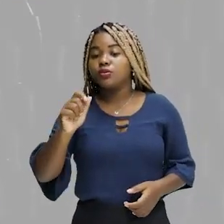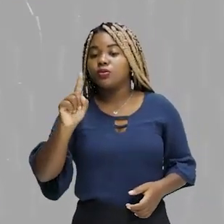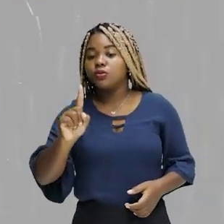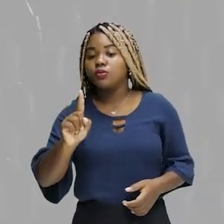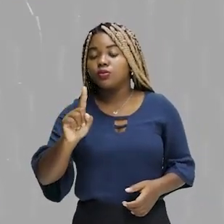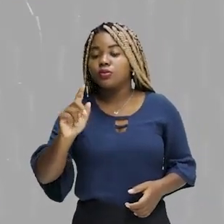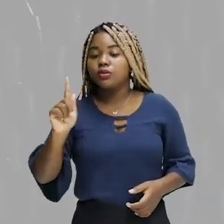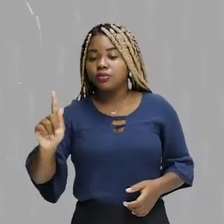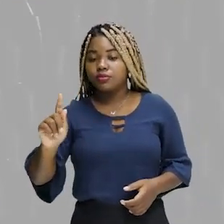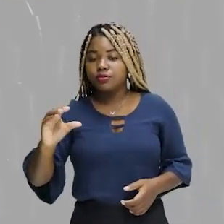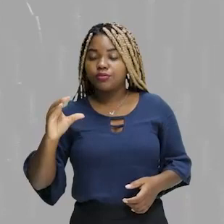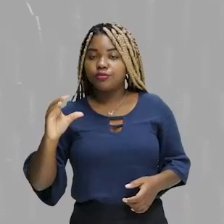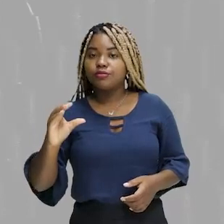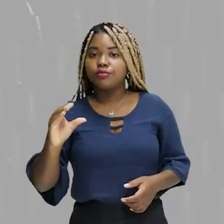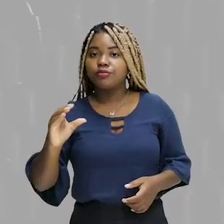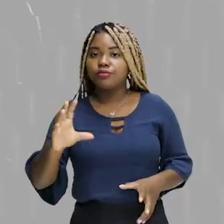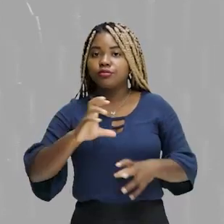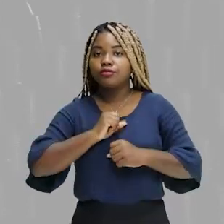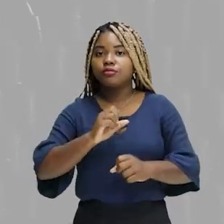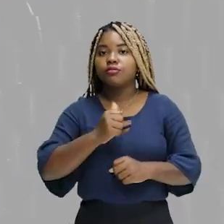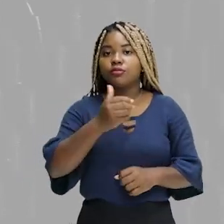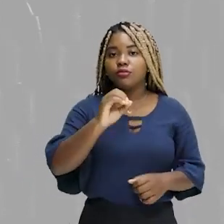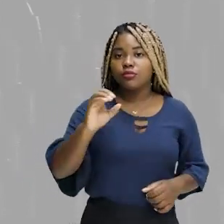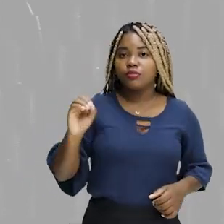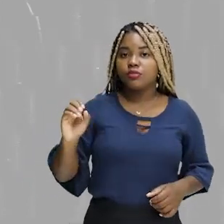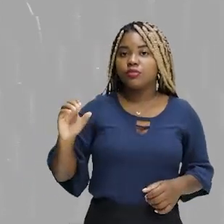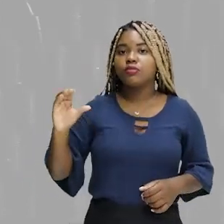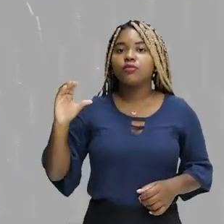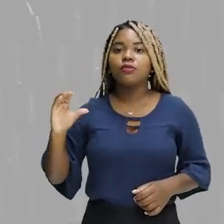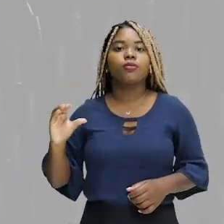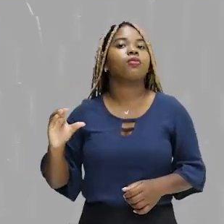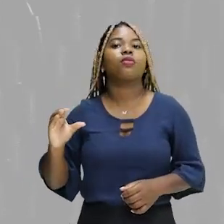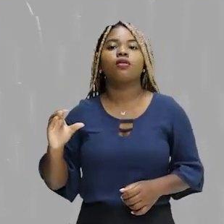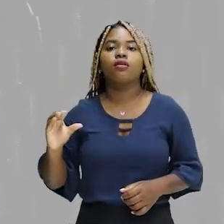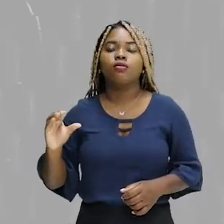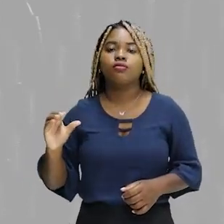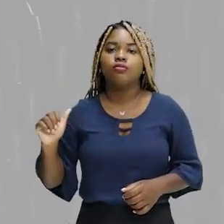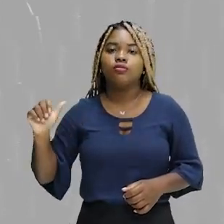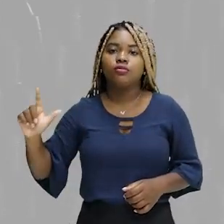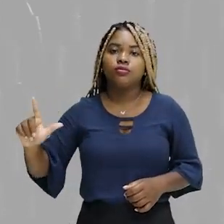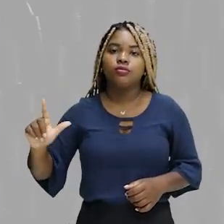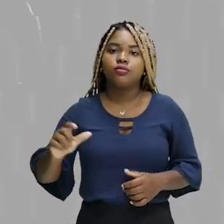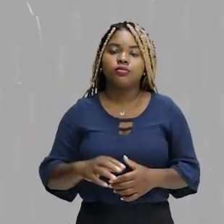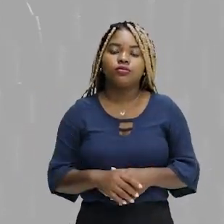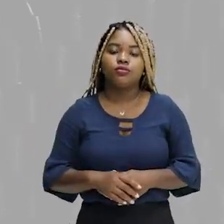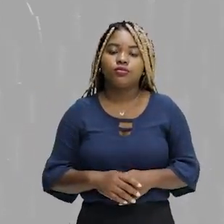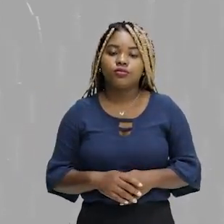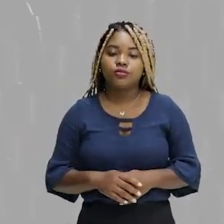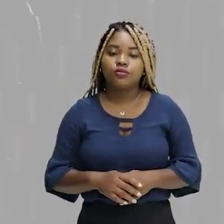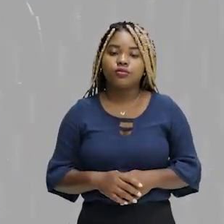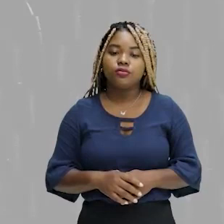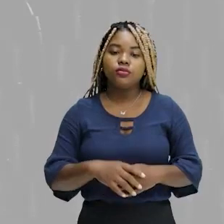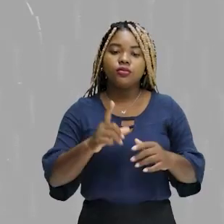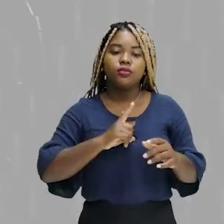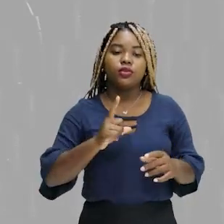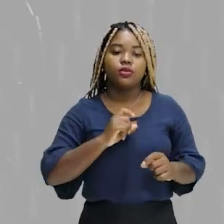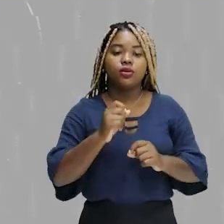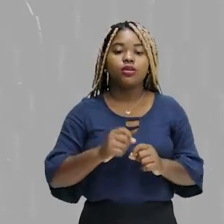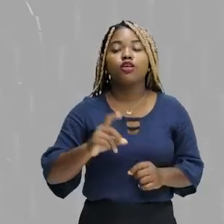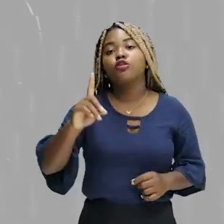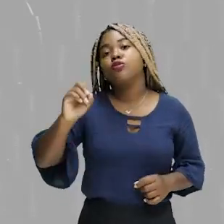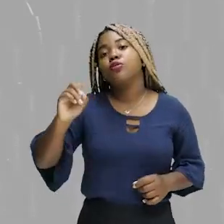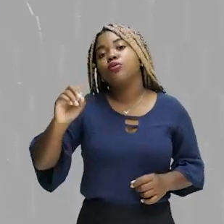100 quilocalorias, 2 gramas de ar, né, eu tenho o dobro da substância inicialmente, que vai gerar o dobro da